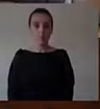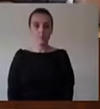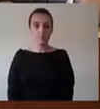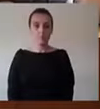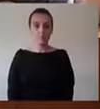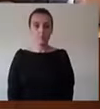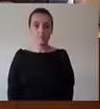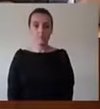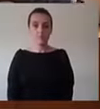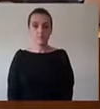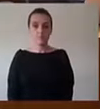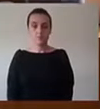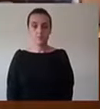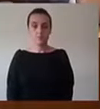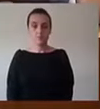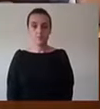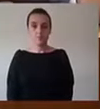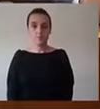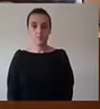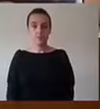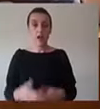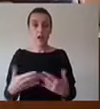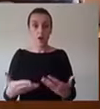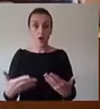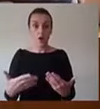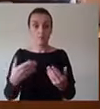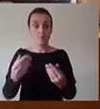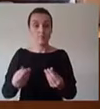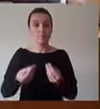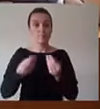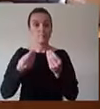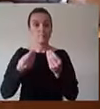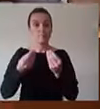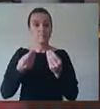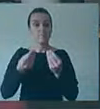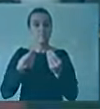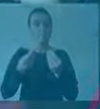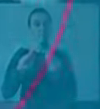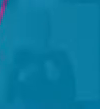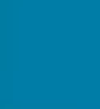Só para indicar que entregaremos uma declaração de voto escrita. Muito obrigada.